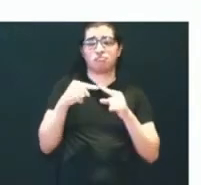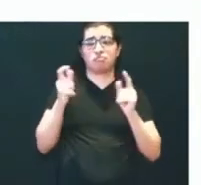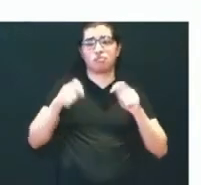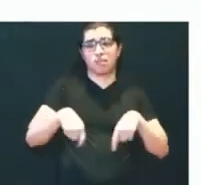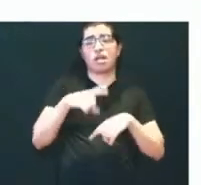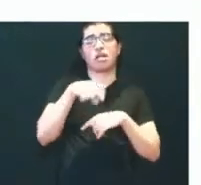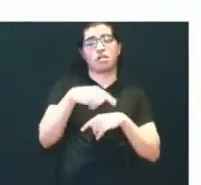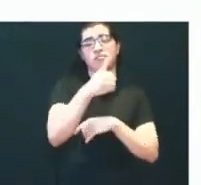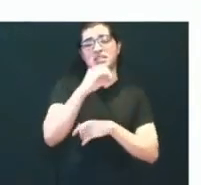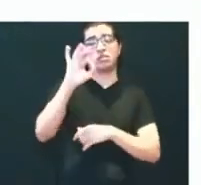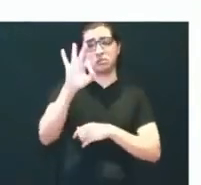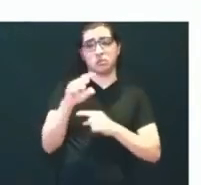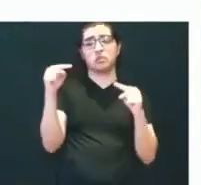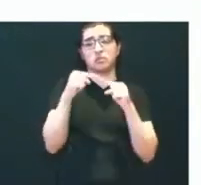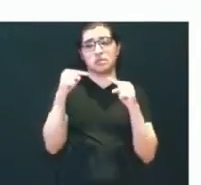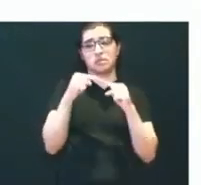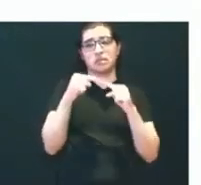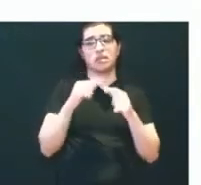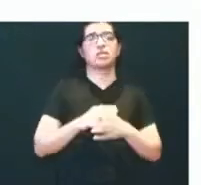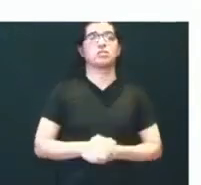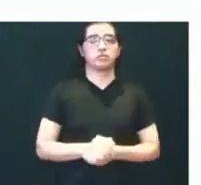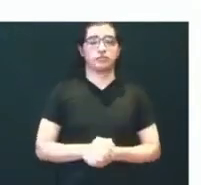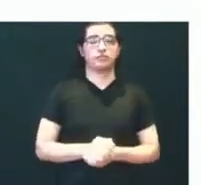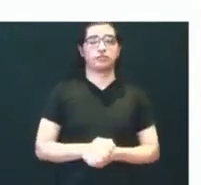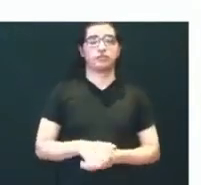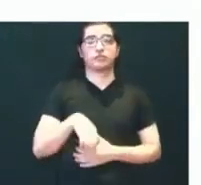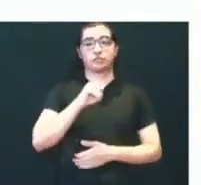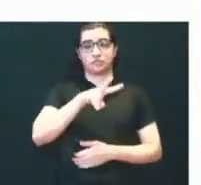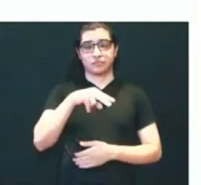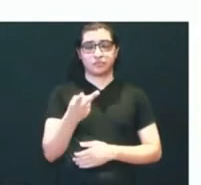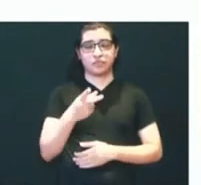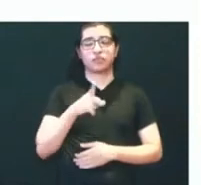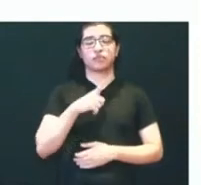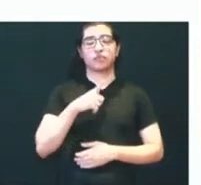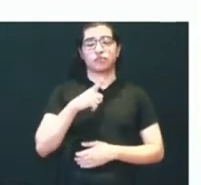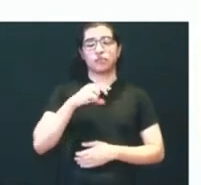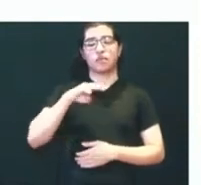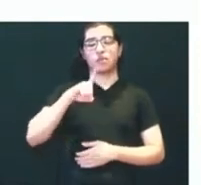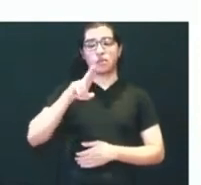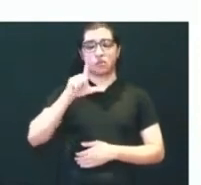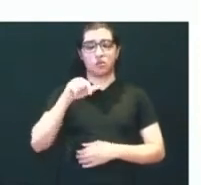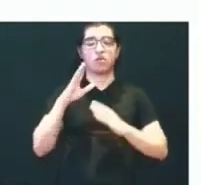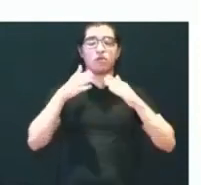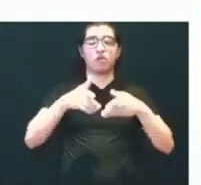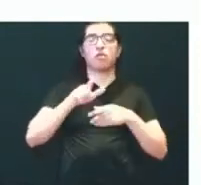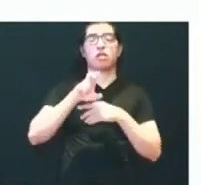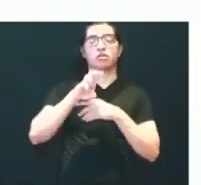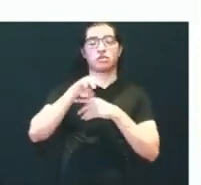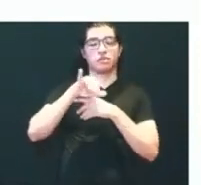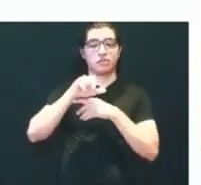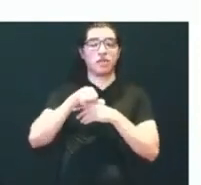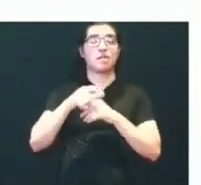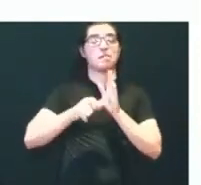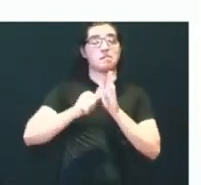compatibilidade é 100%. O primeiro transplante de medula óssea para a leucemia aguda foi feito em